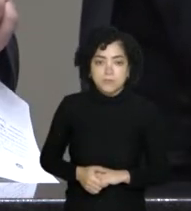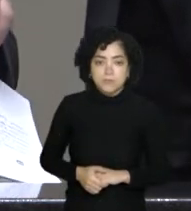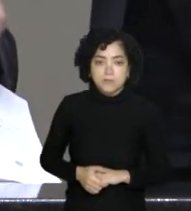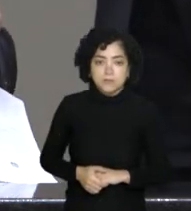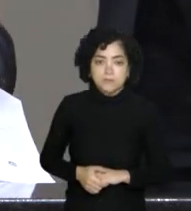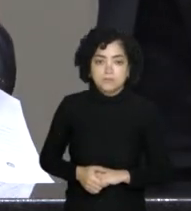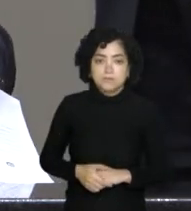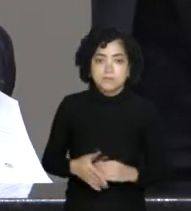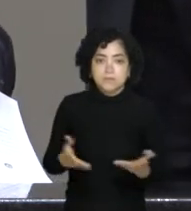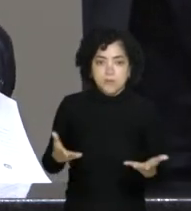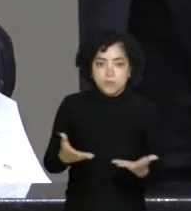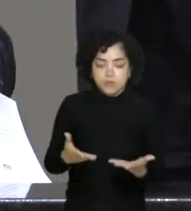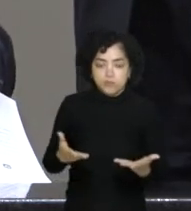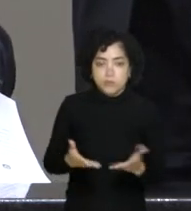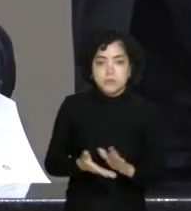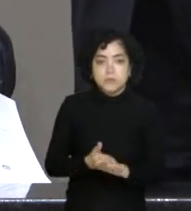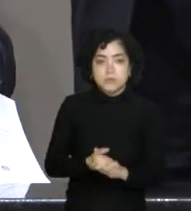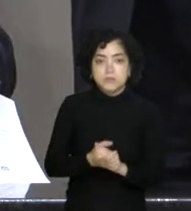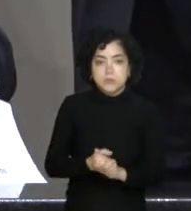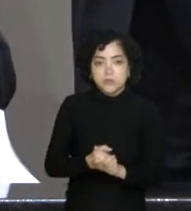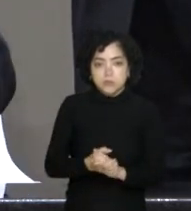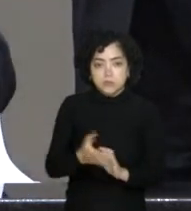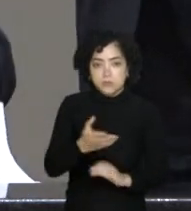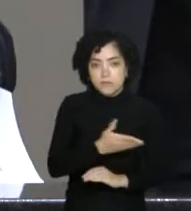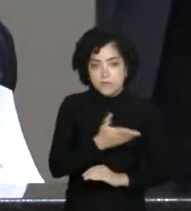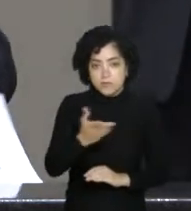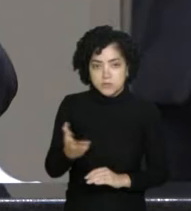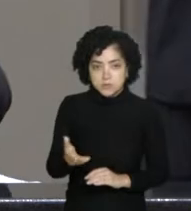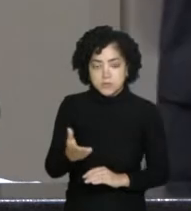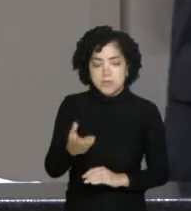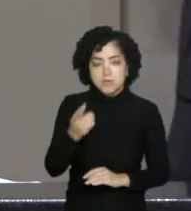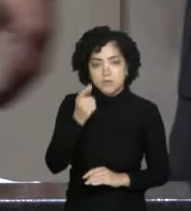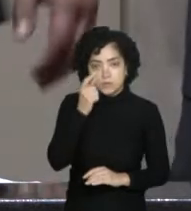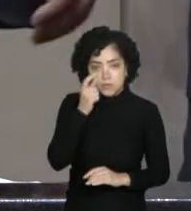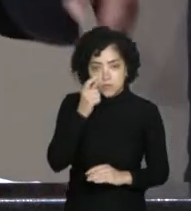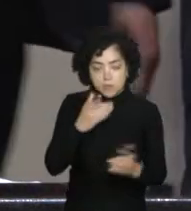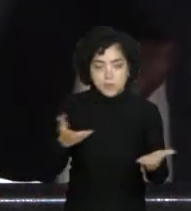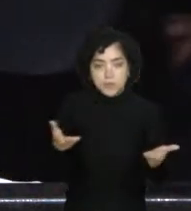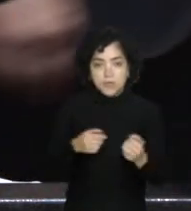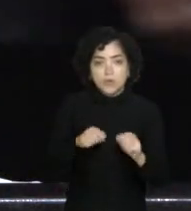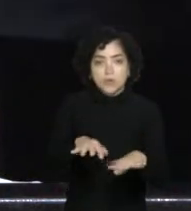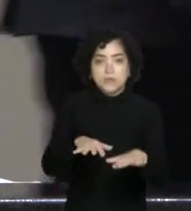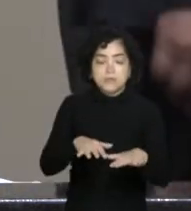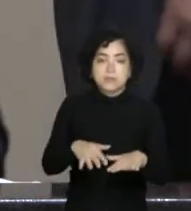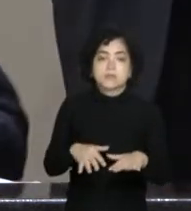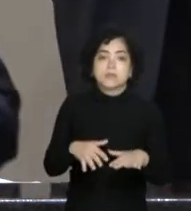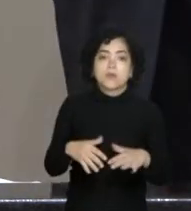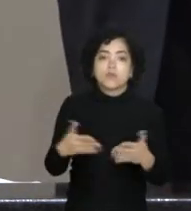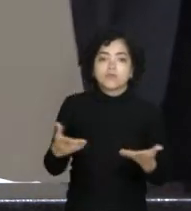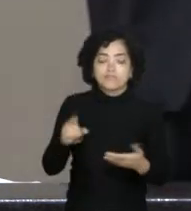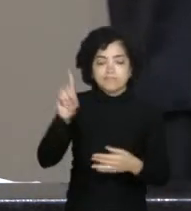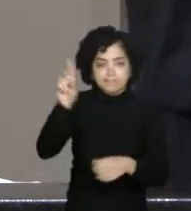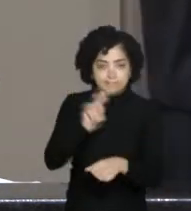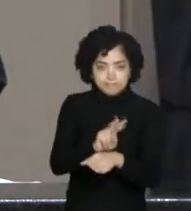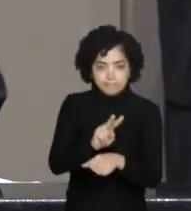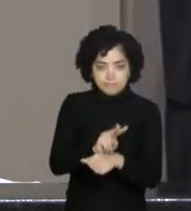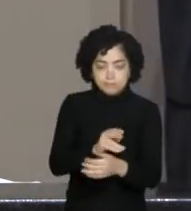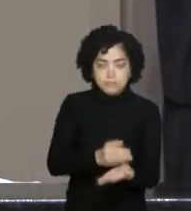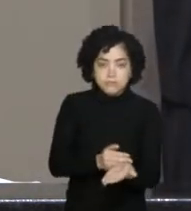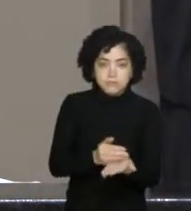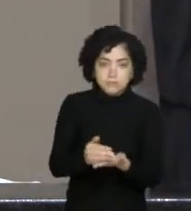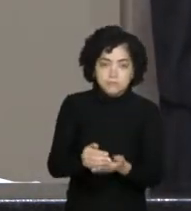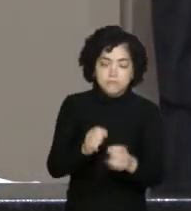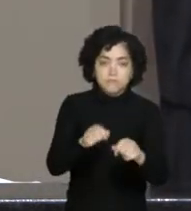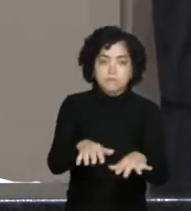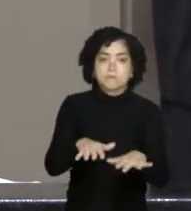Esta saudação a vocês que estão nos acompanhando, sob a proteção de Deus,